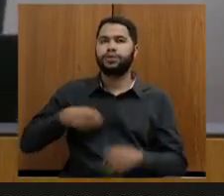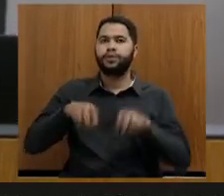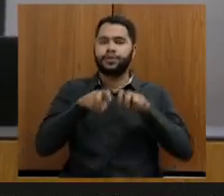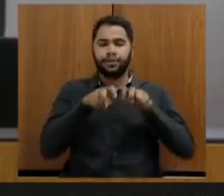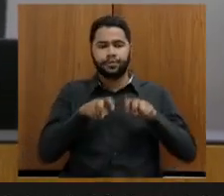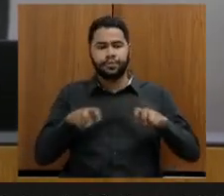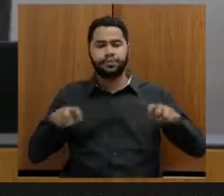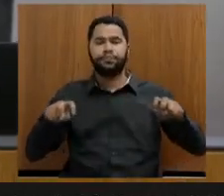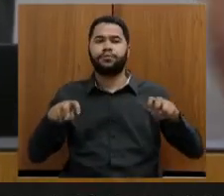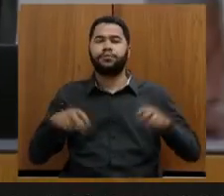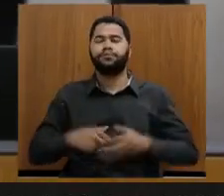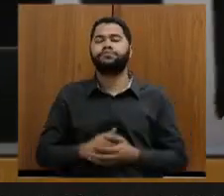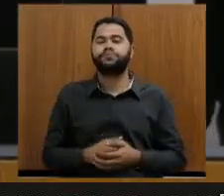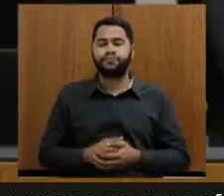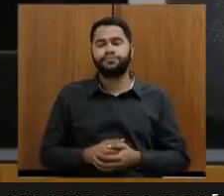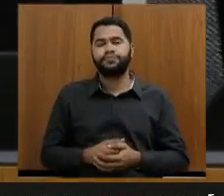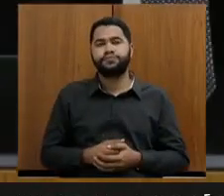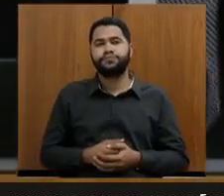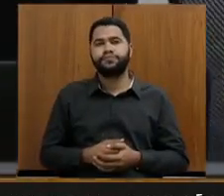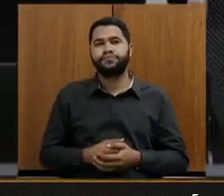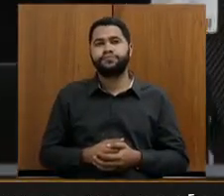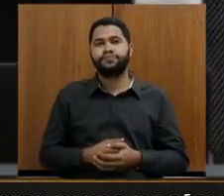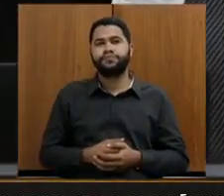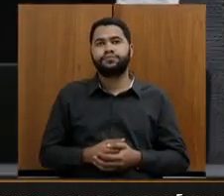a mesa dos trabalhos o